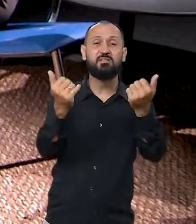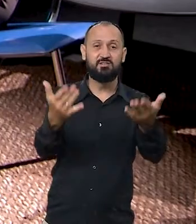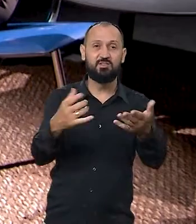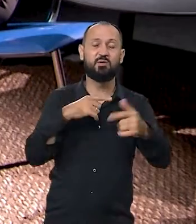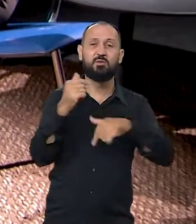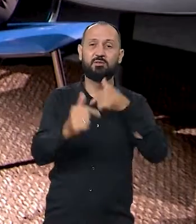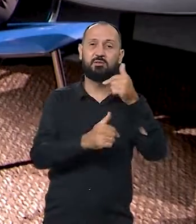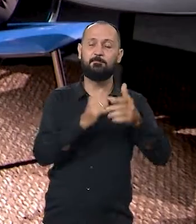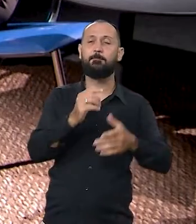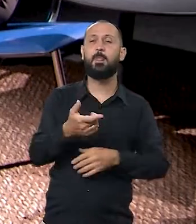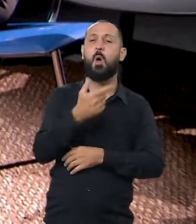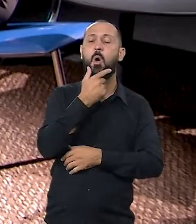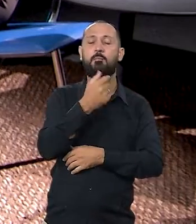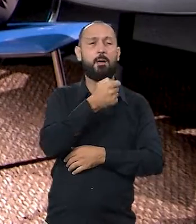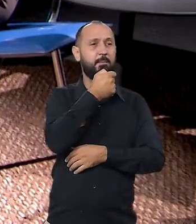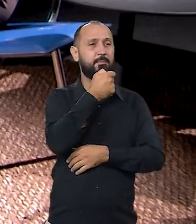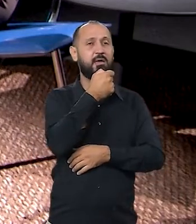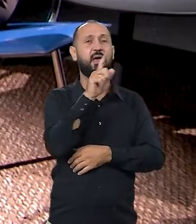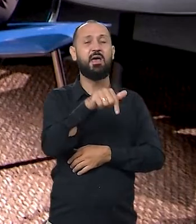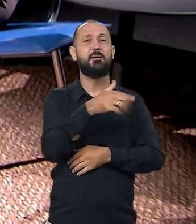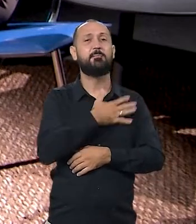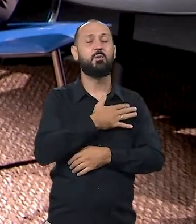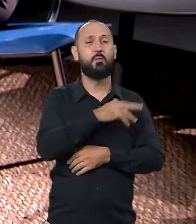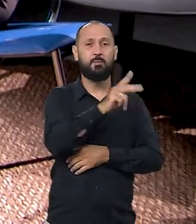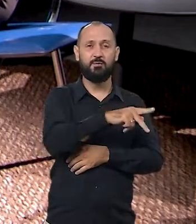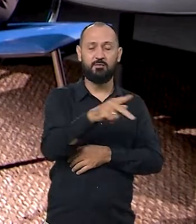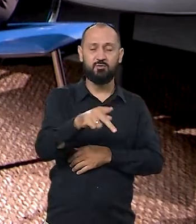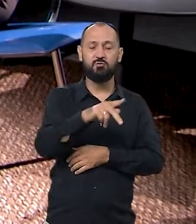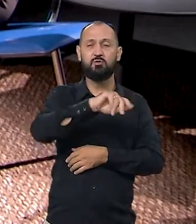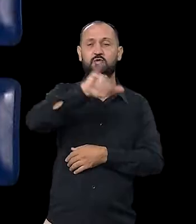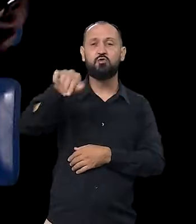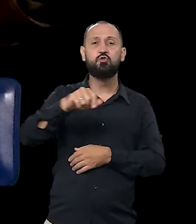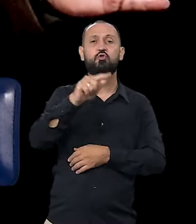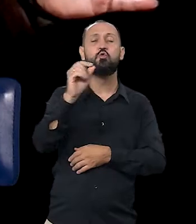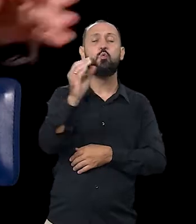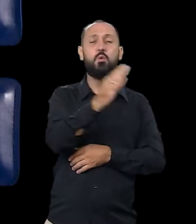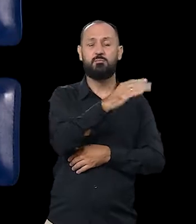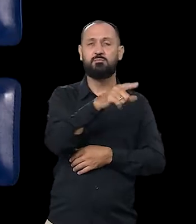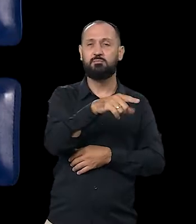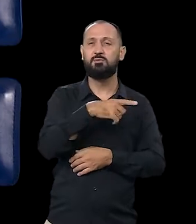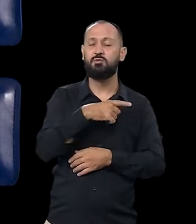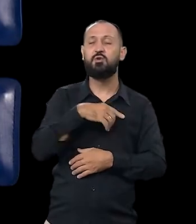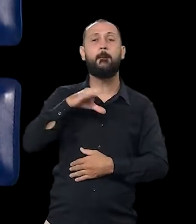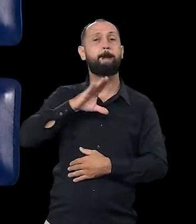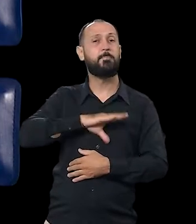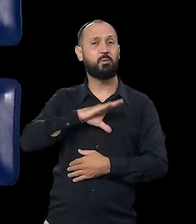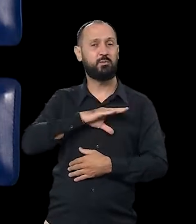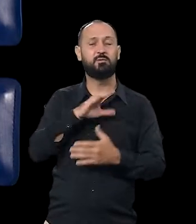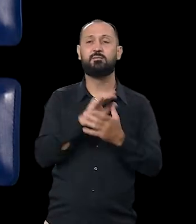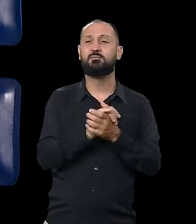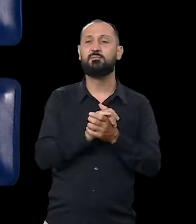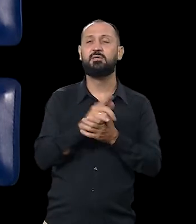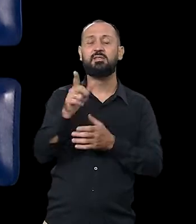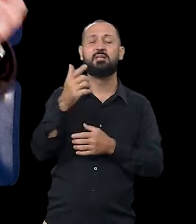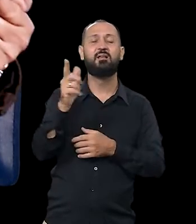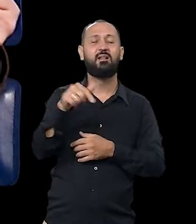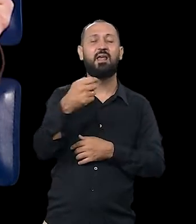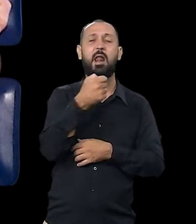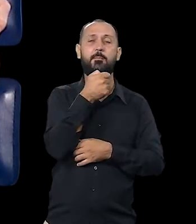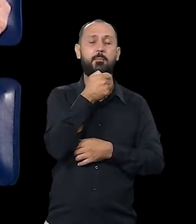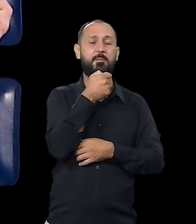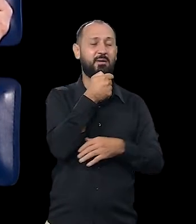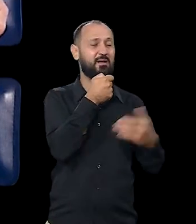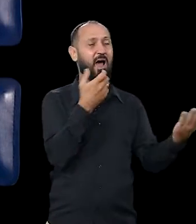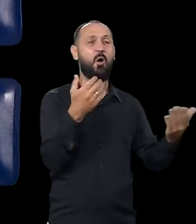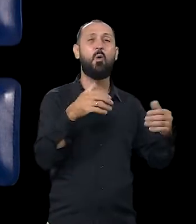que eu trabalhava. O locutor do comício era o meu professor João Linhares, professor de português, e ele era o locutor